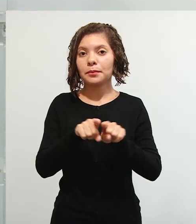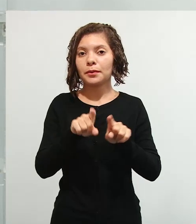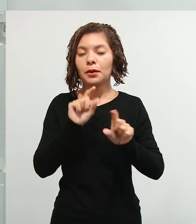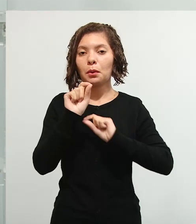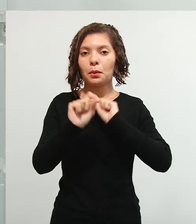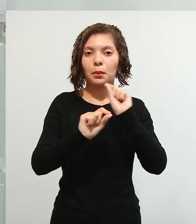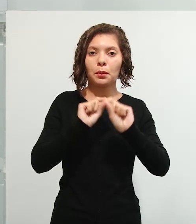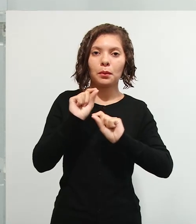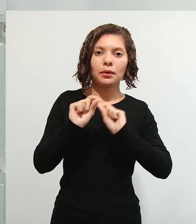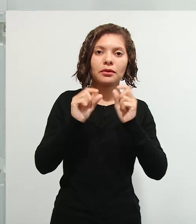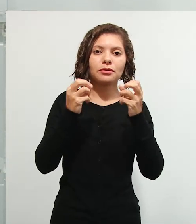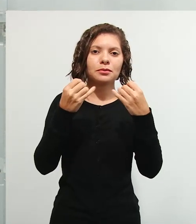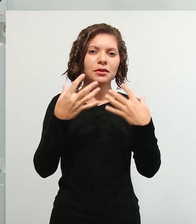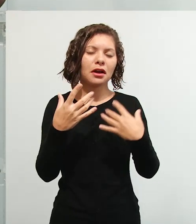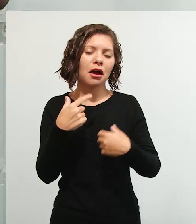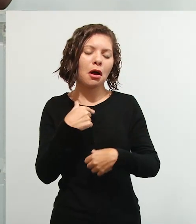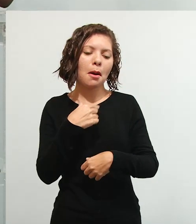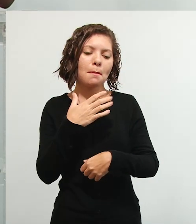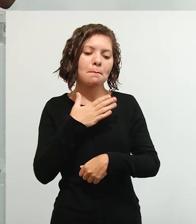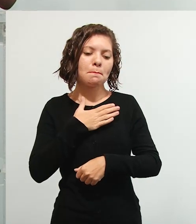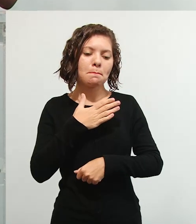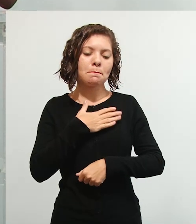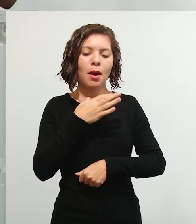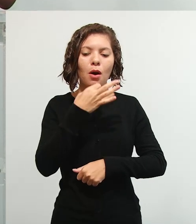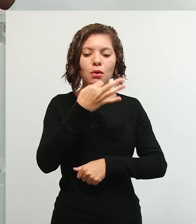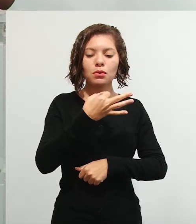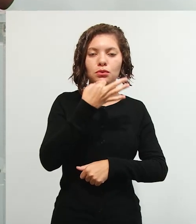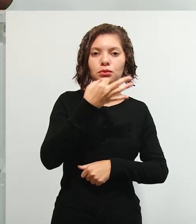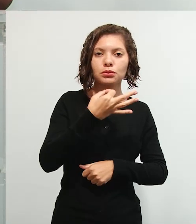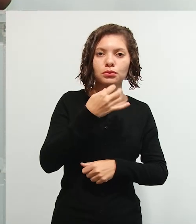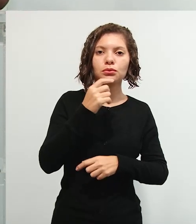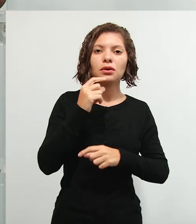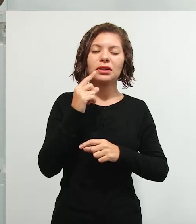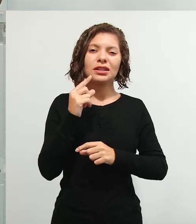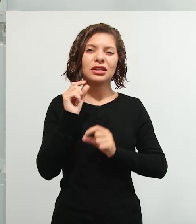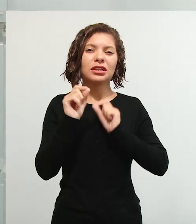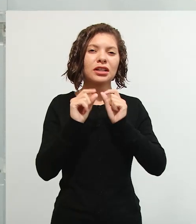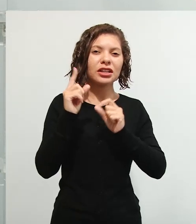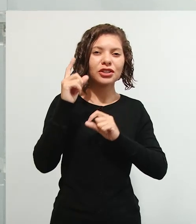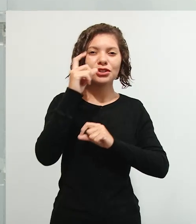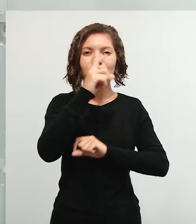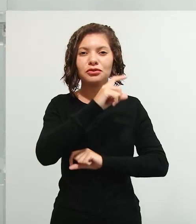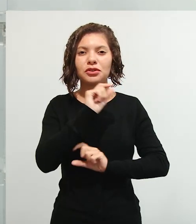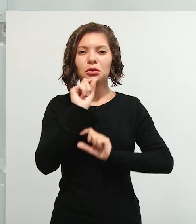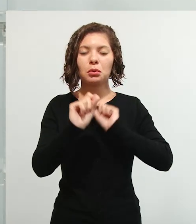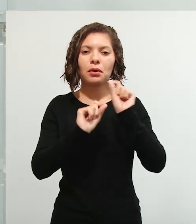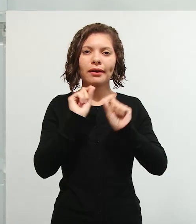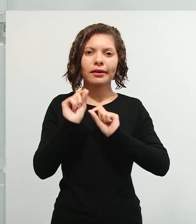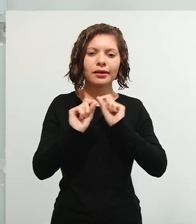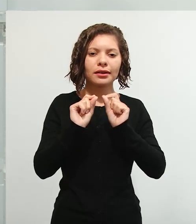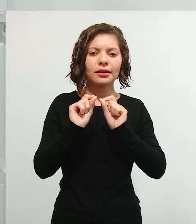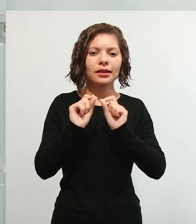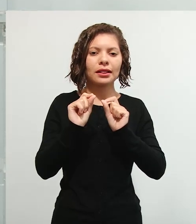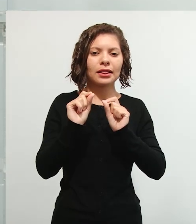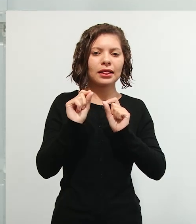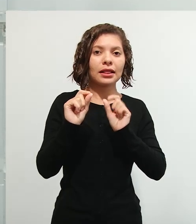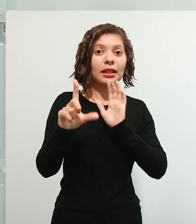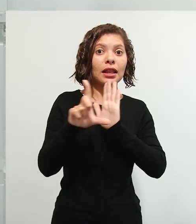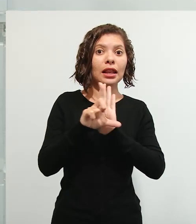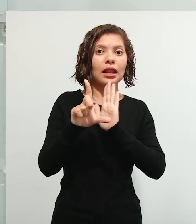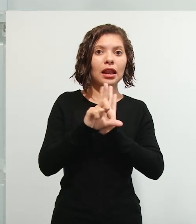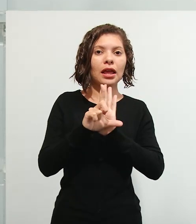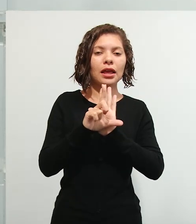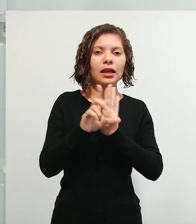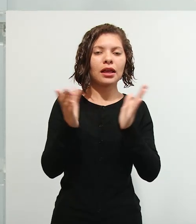Vou tecer alguns comentários sobre o que eu acho que serão os principais desafios nessa maioridade. Essa